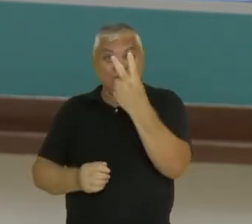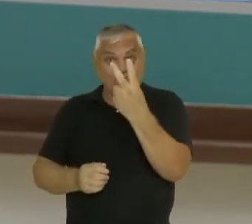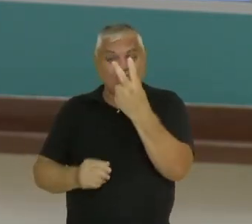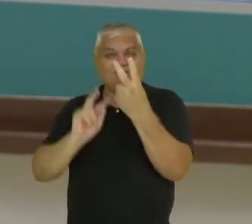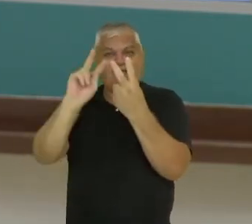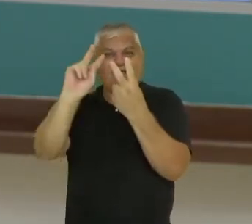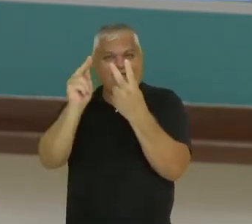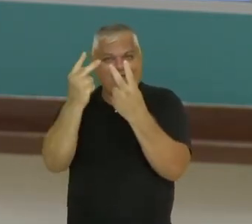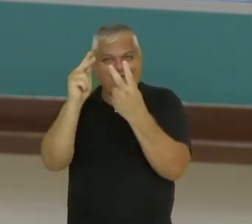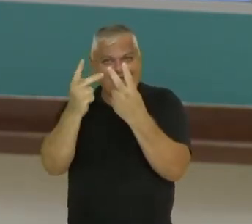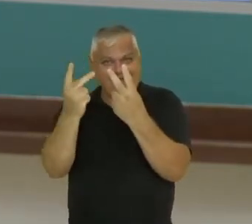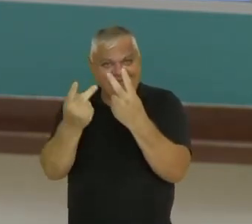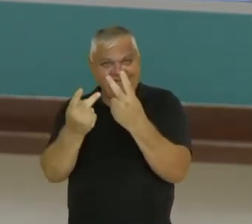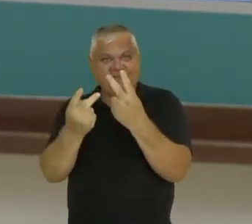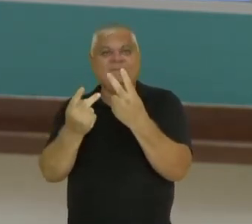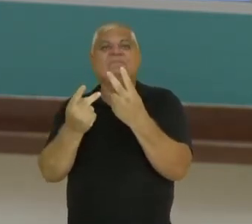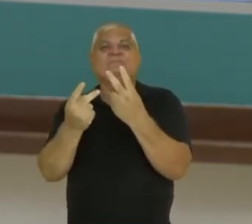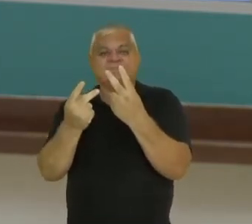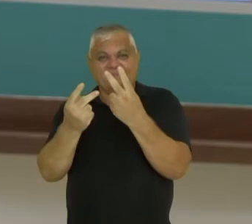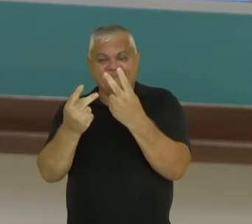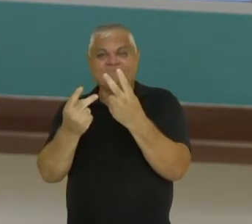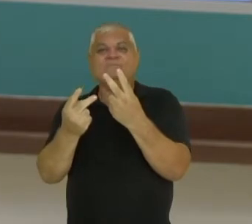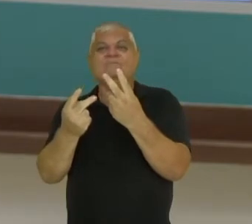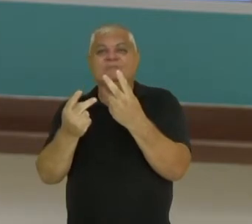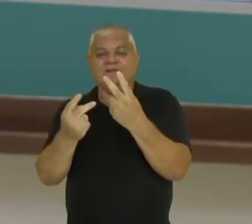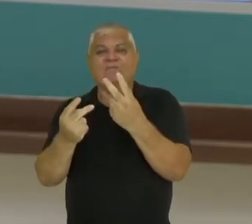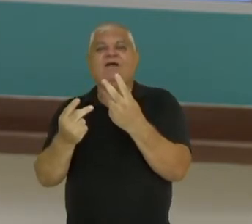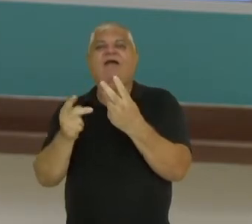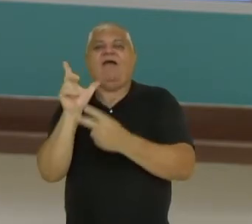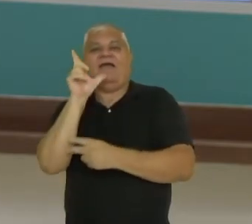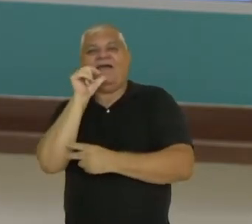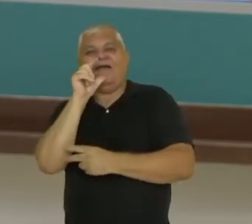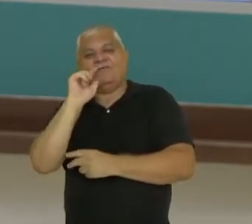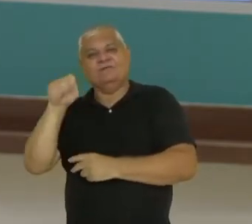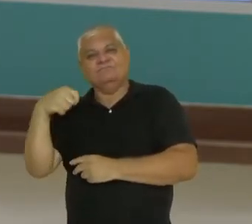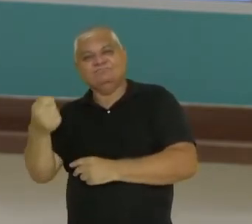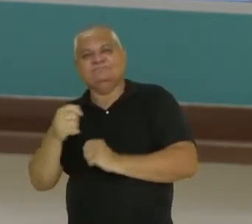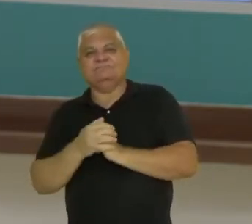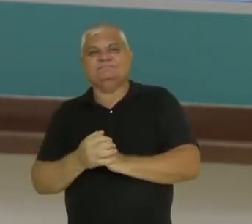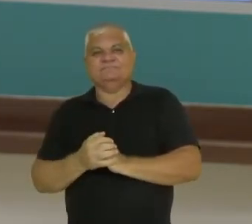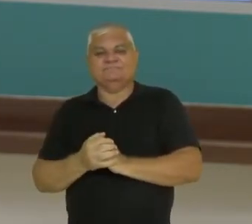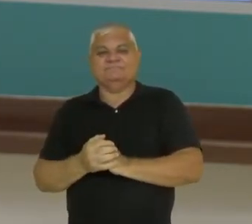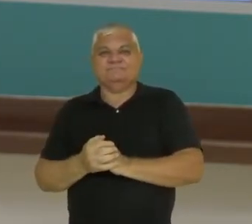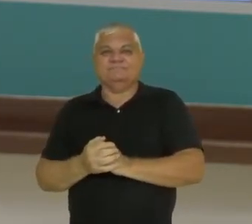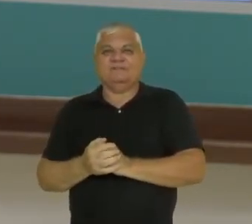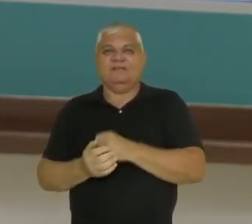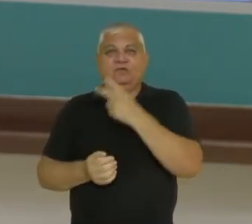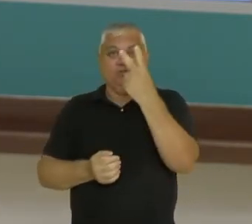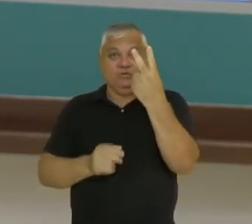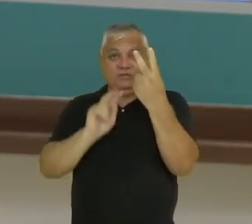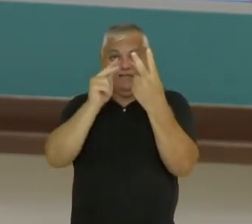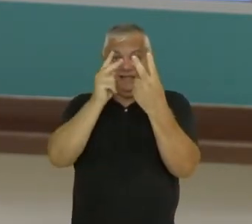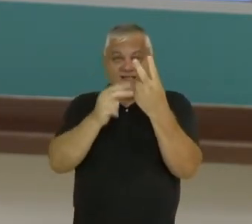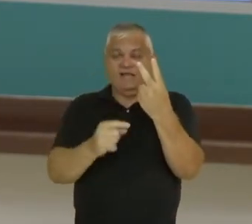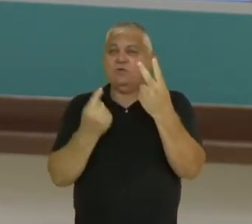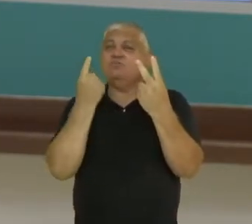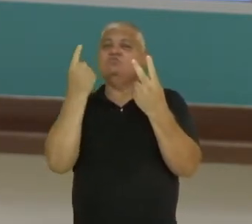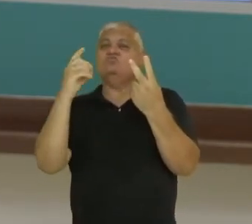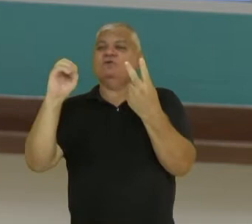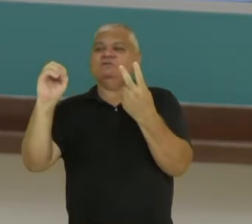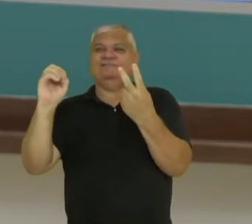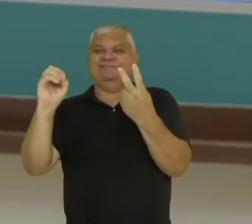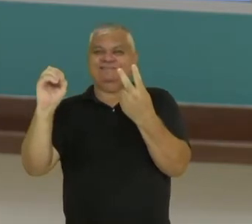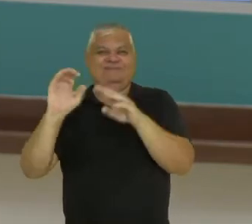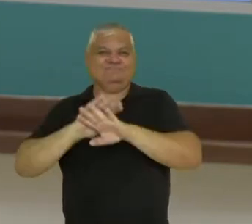formou 2 partes o coeficiente de água. E o H2O diz para a gente que são 2 hidrogênios para 1